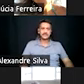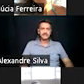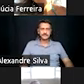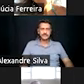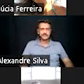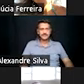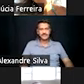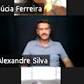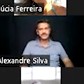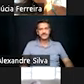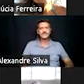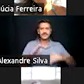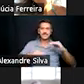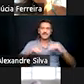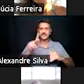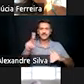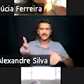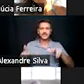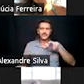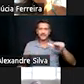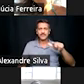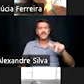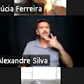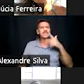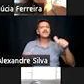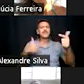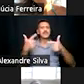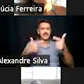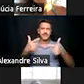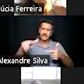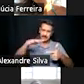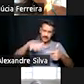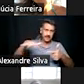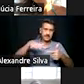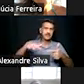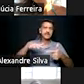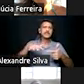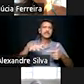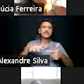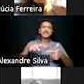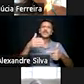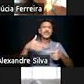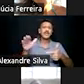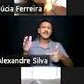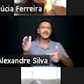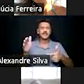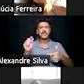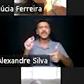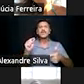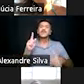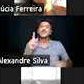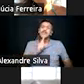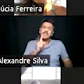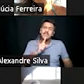não os professores, vamos colocar assim, as pessoas que trabalham ali na área, eles não levam, não sei se isso é uma coisa proposital, mas